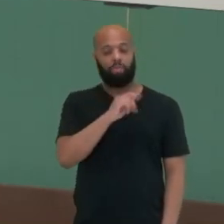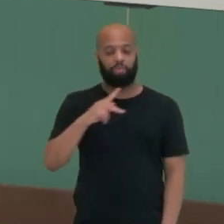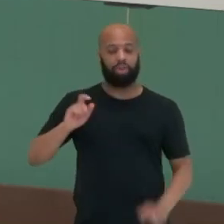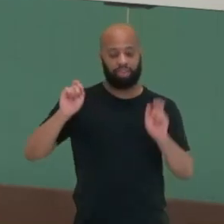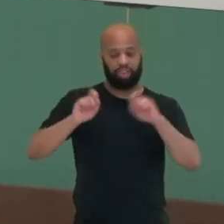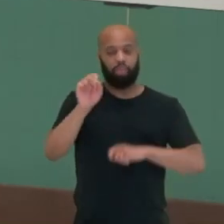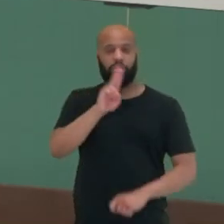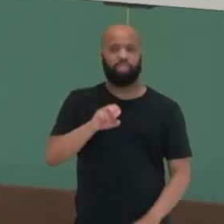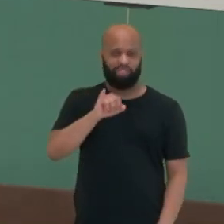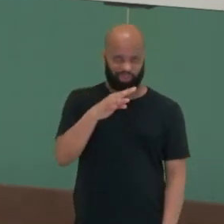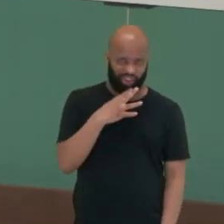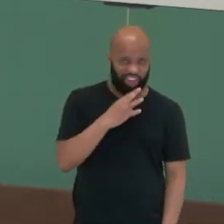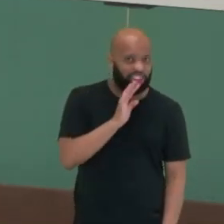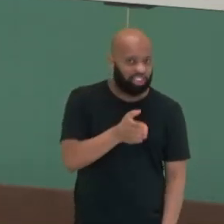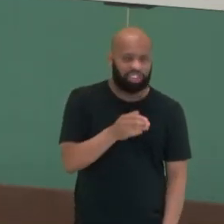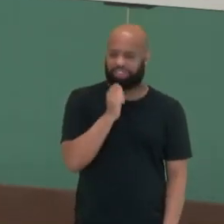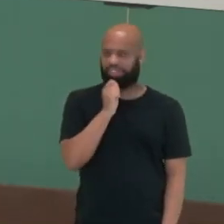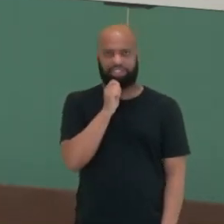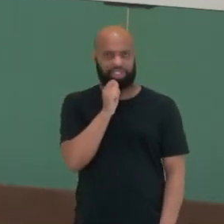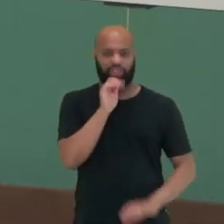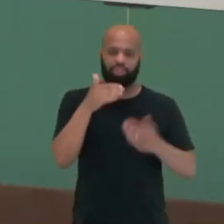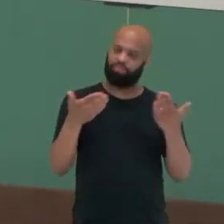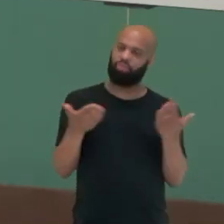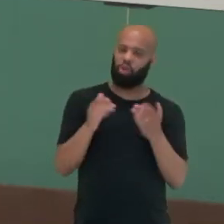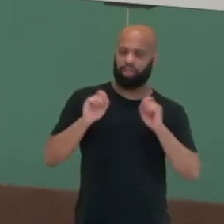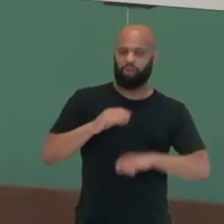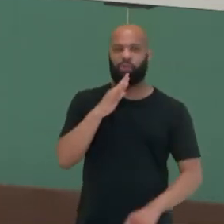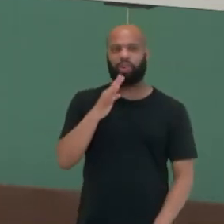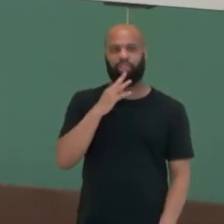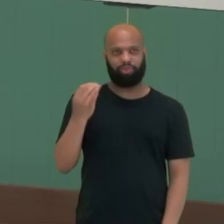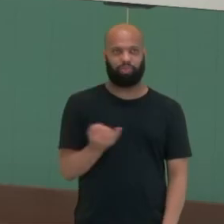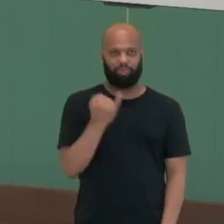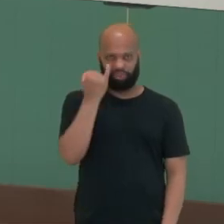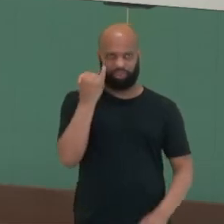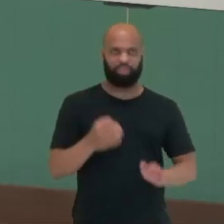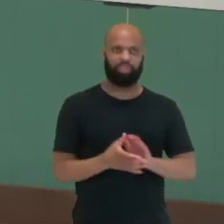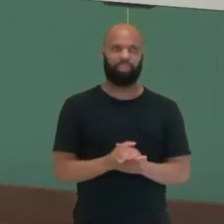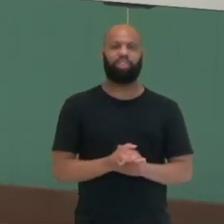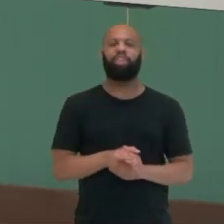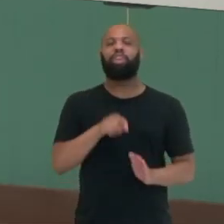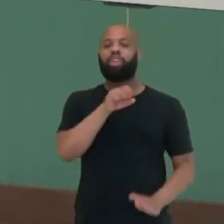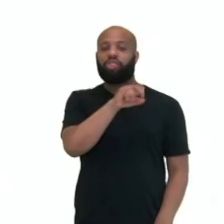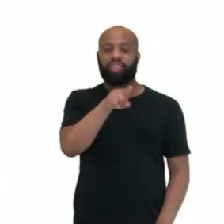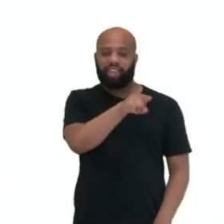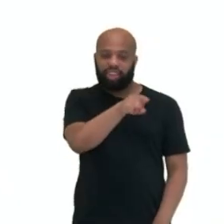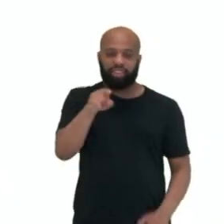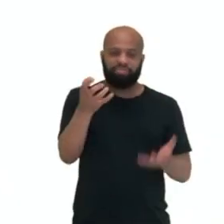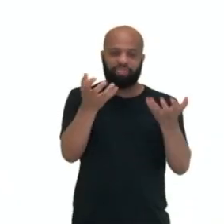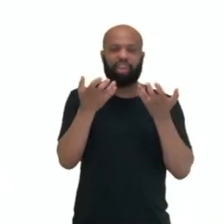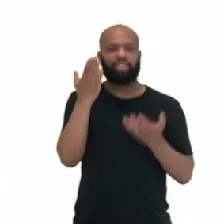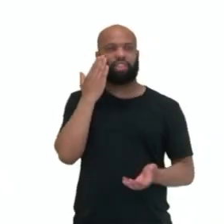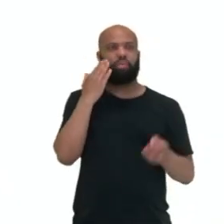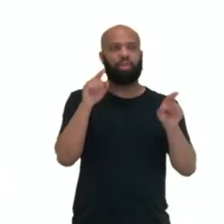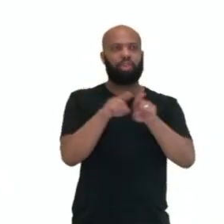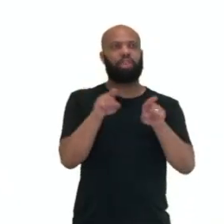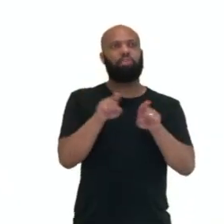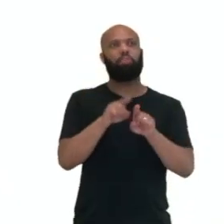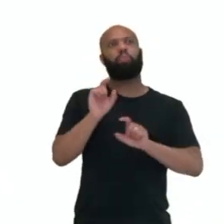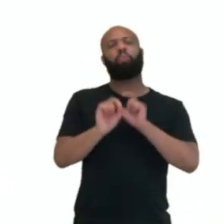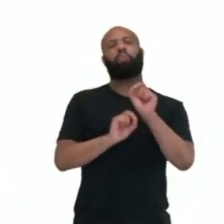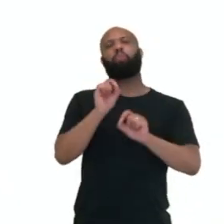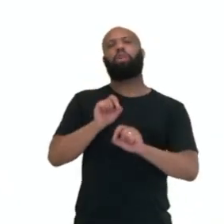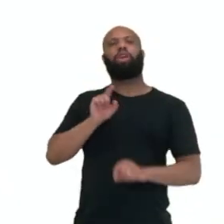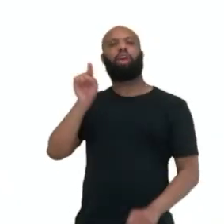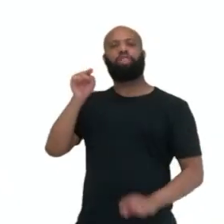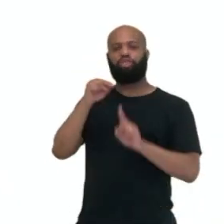você conhecia ou se não conhece, conheça que vale a pena. Se vocês quiserem saber um pouquinho mais sobre